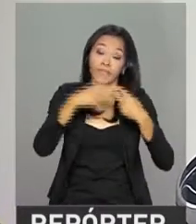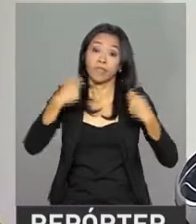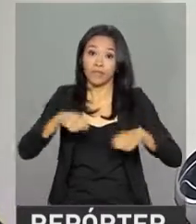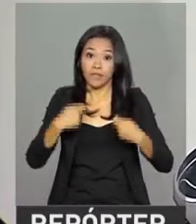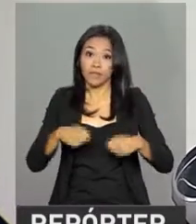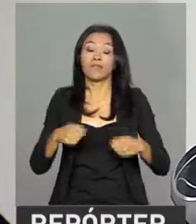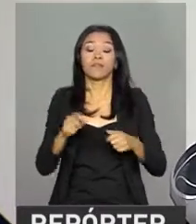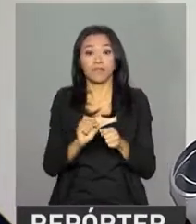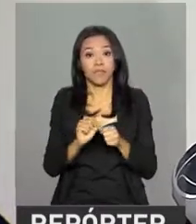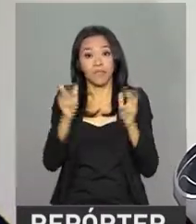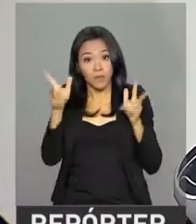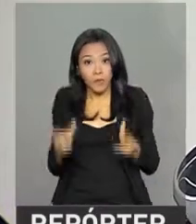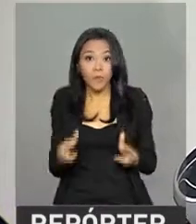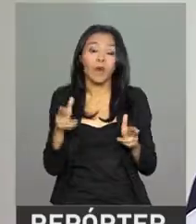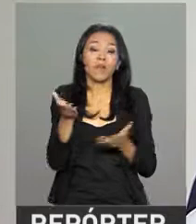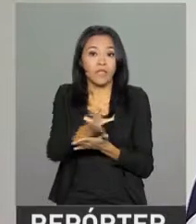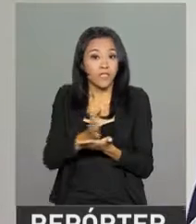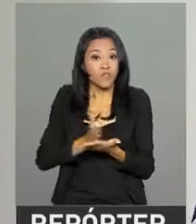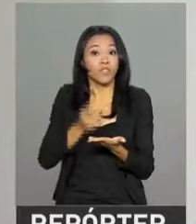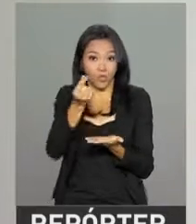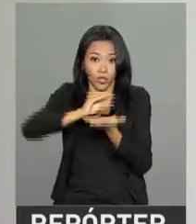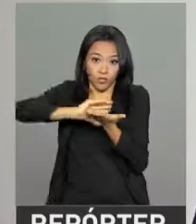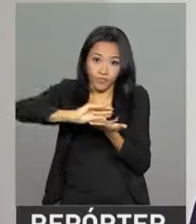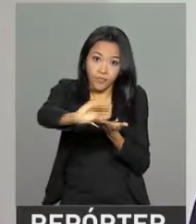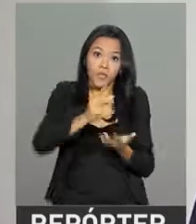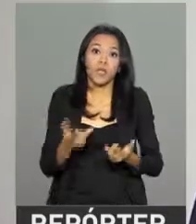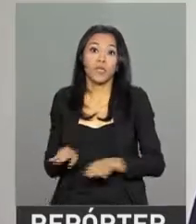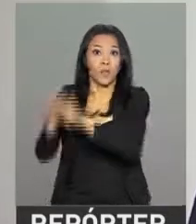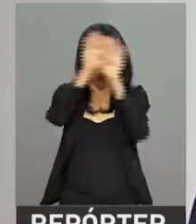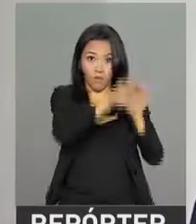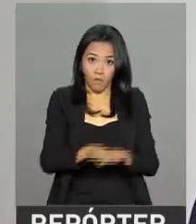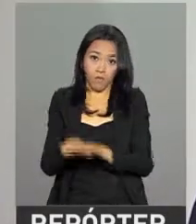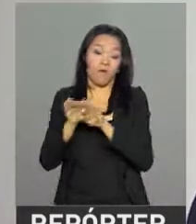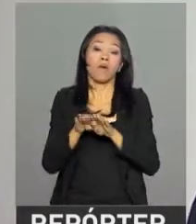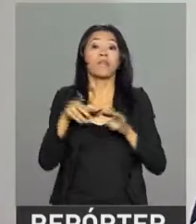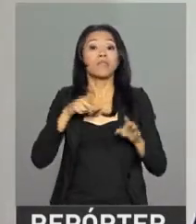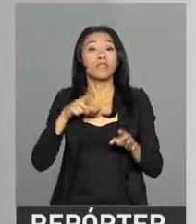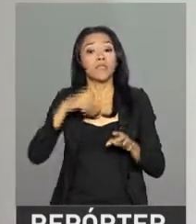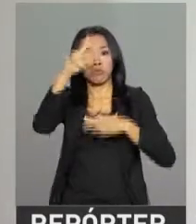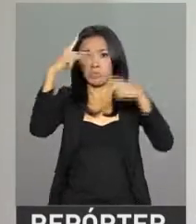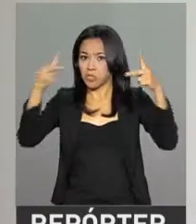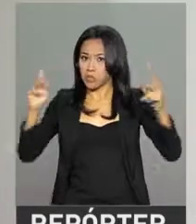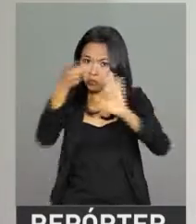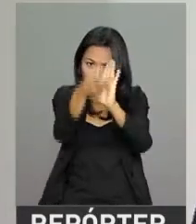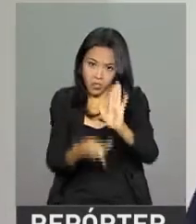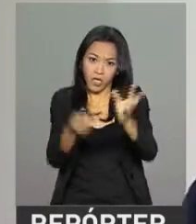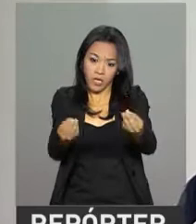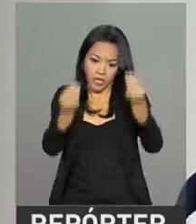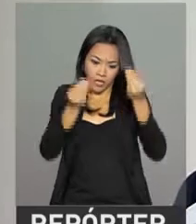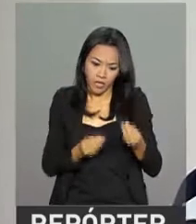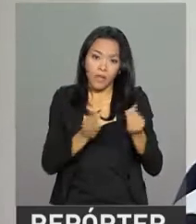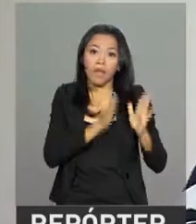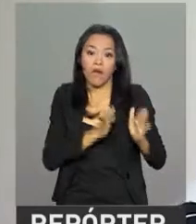essa divisão para os municípios é feita de maneira igualitária. Precisa vencer uma série de etapas. Nos seus projetos arquitetônicos precisam ser aprovados, precisam fazer